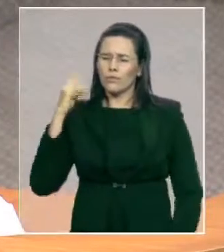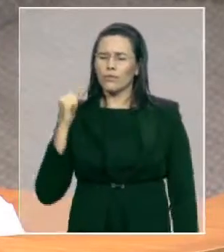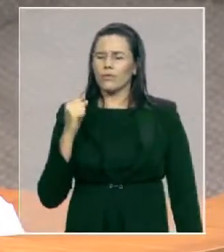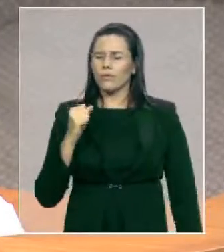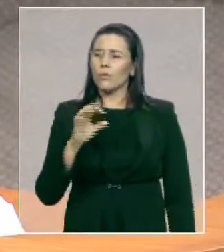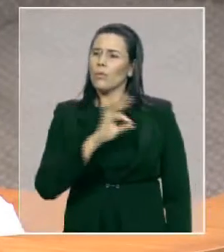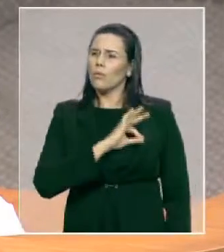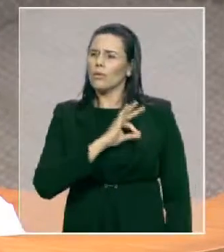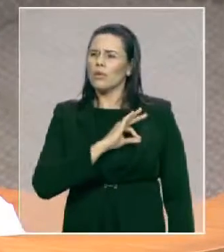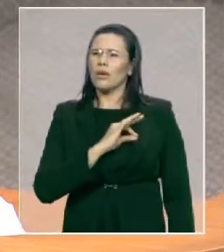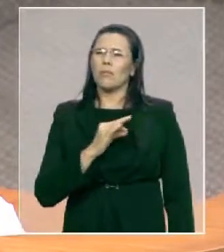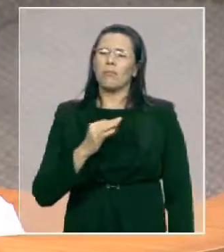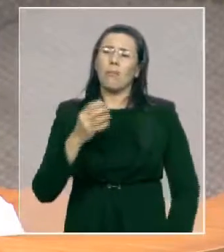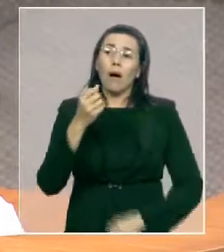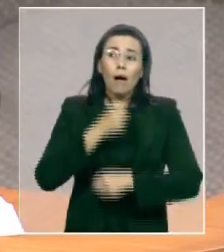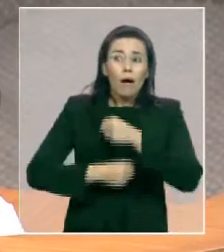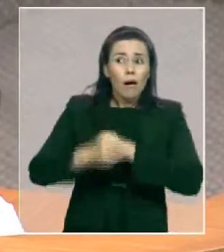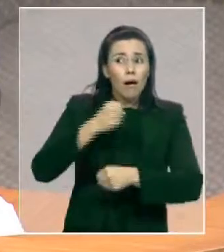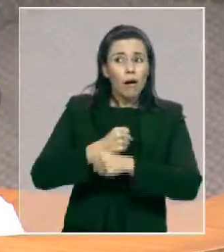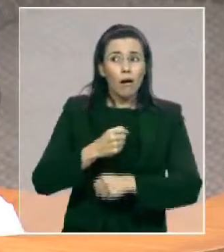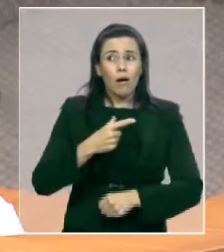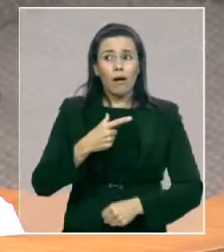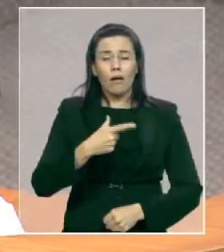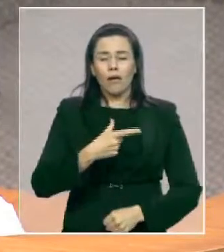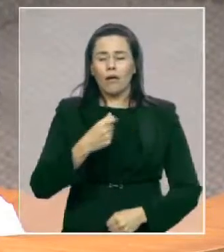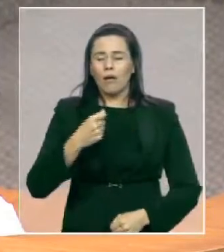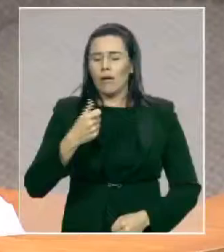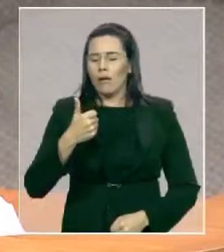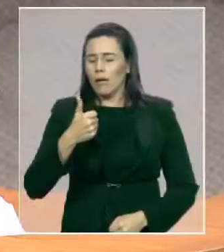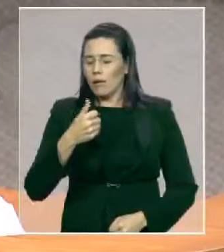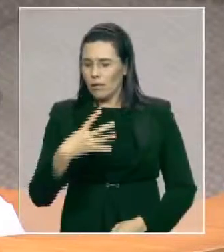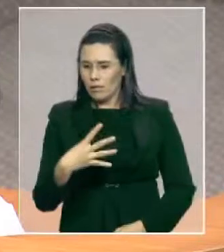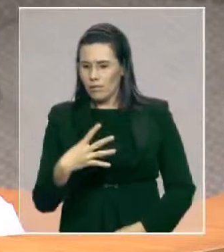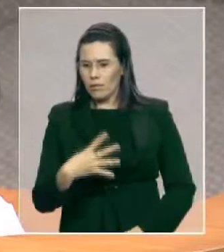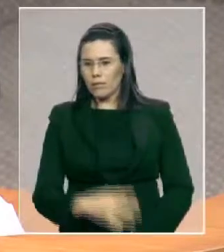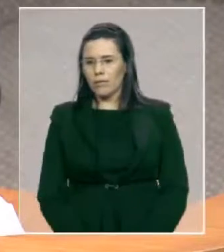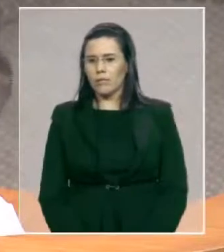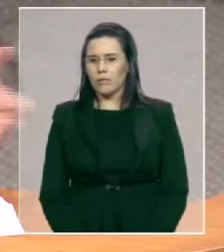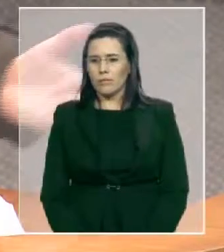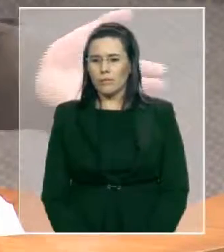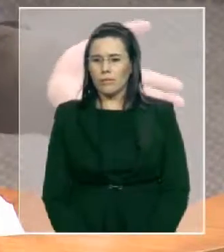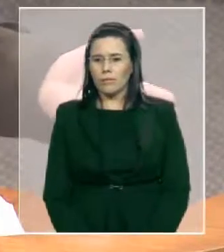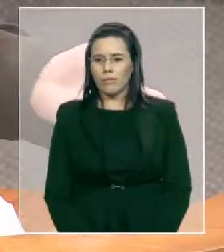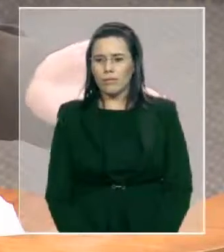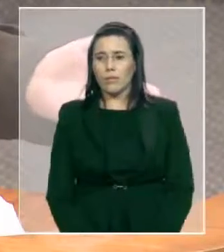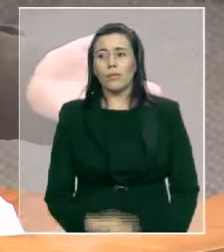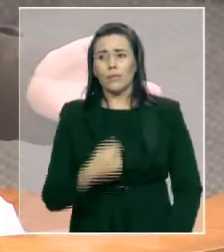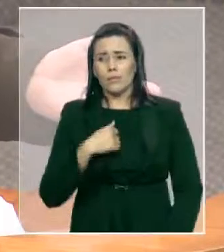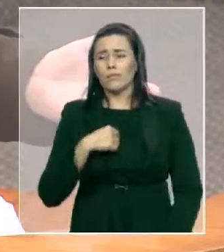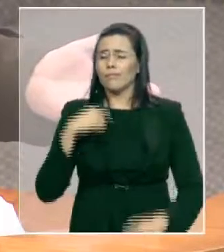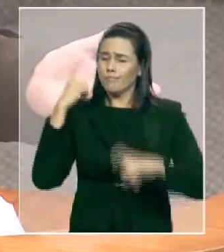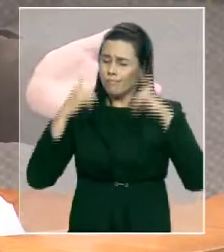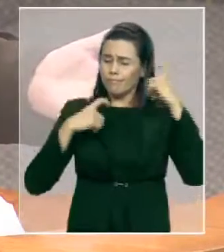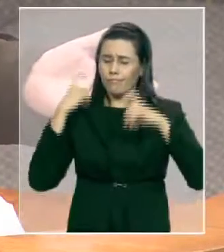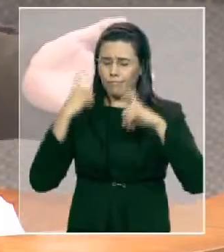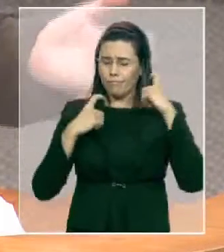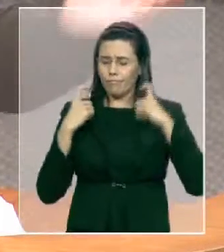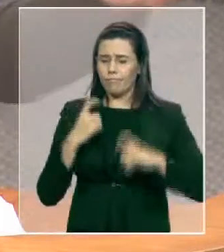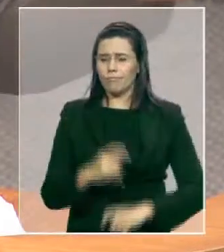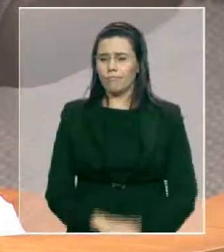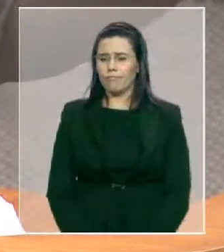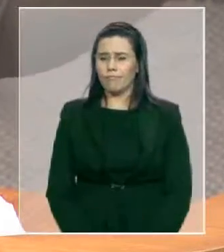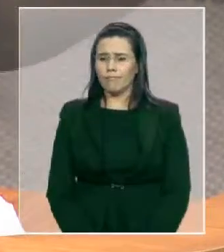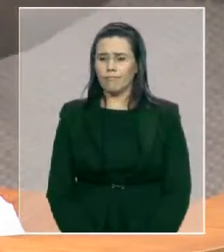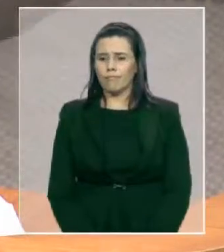de 2014, ele não tem ainda um ano, eu acho que não tem um ano de casa ainda. E eu fiquei preocupado. Será